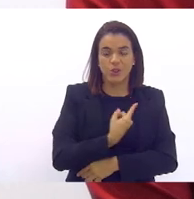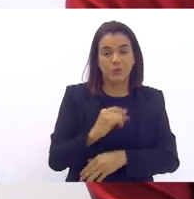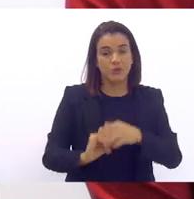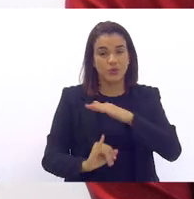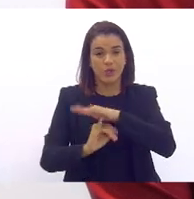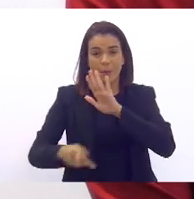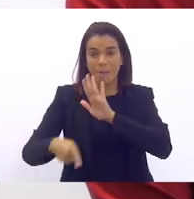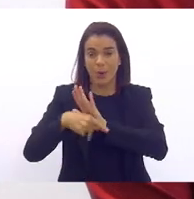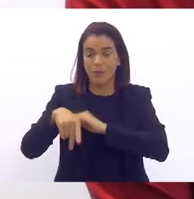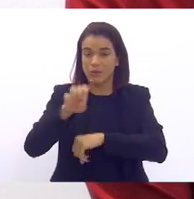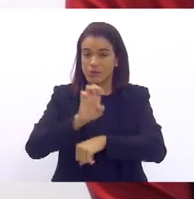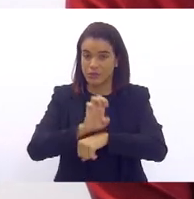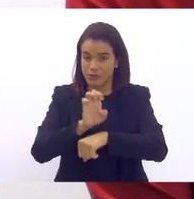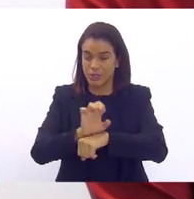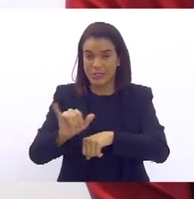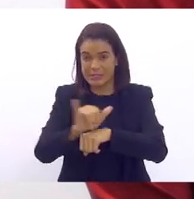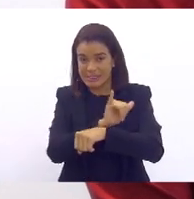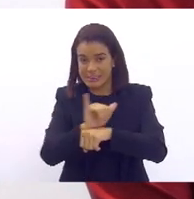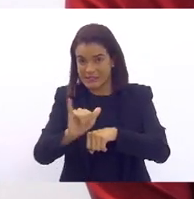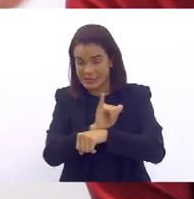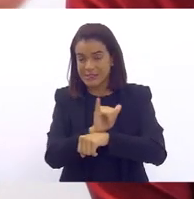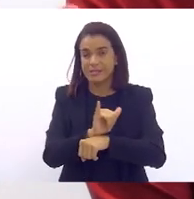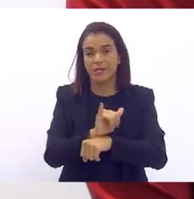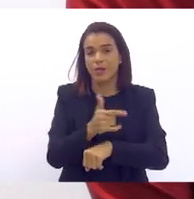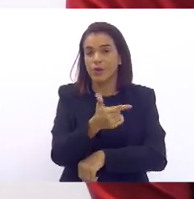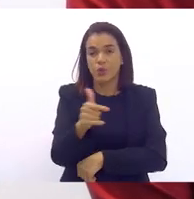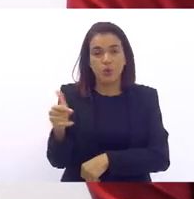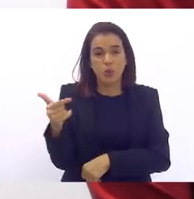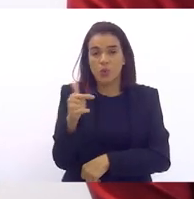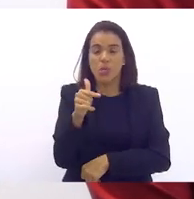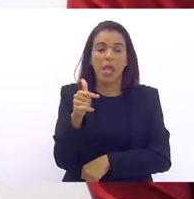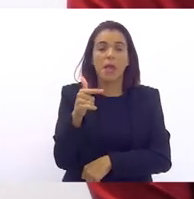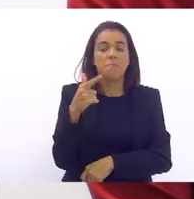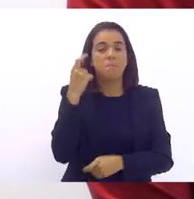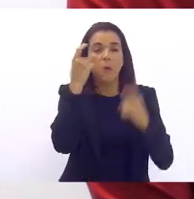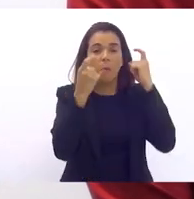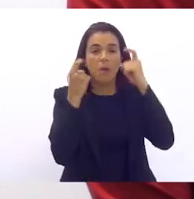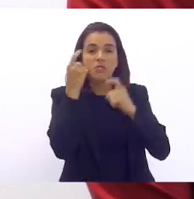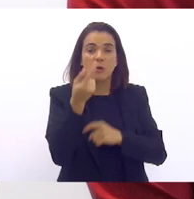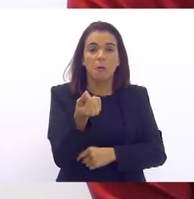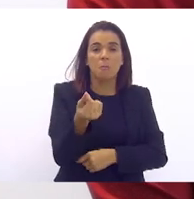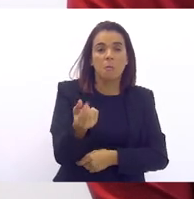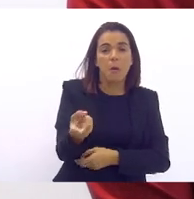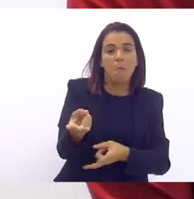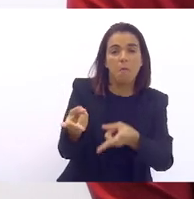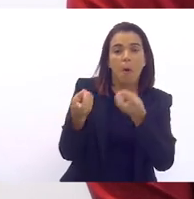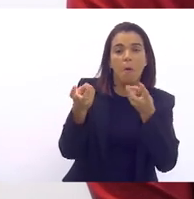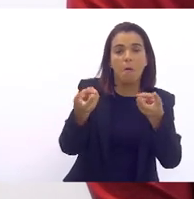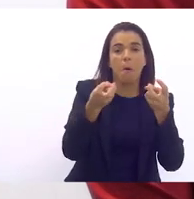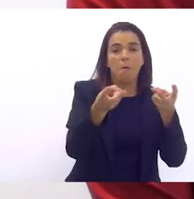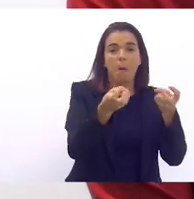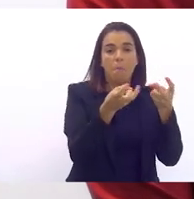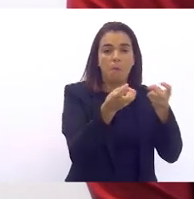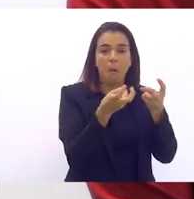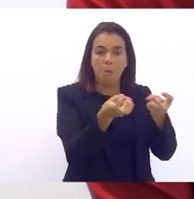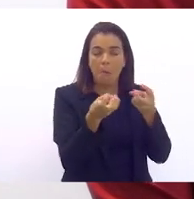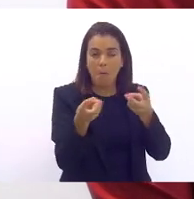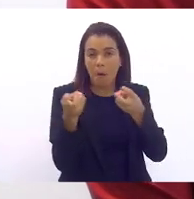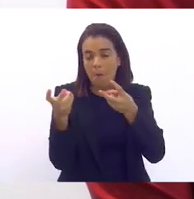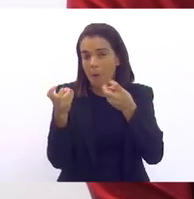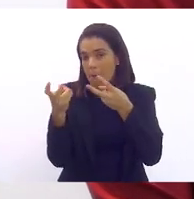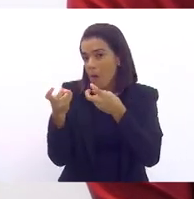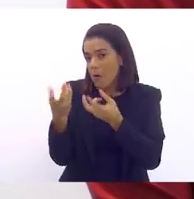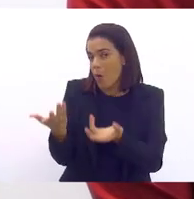do Estado estratégica de estado ela não tem perspectiva do lucro portanto a gente não tá buscando os produtos que são eh que